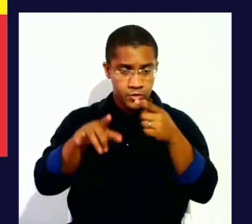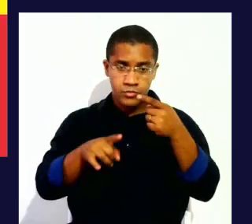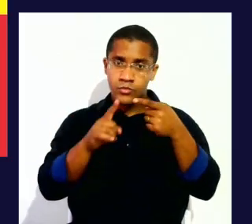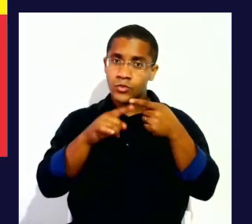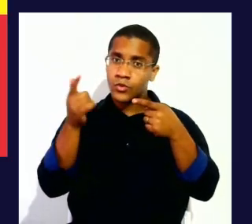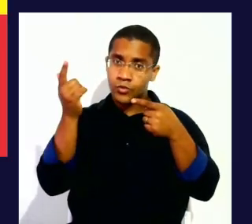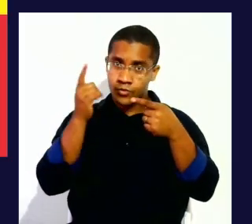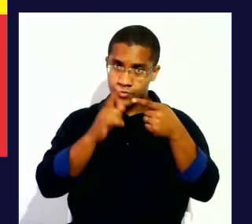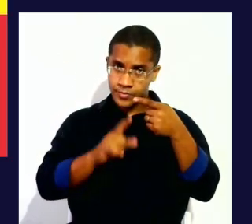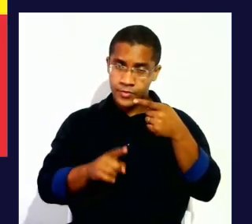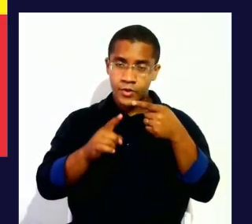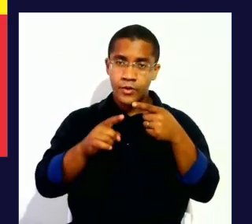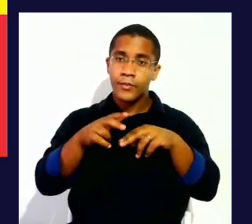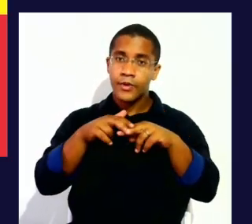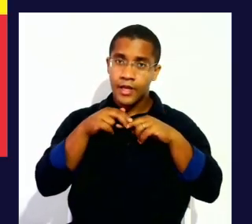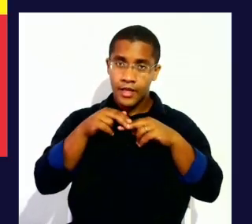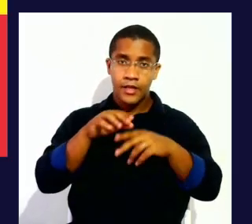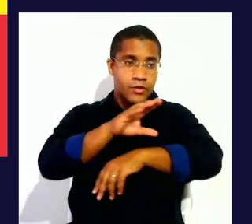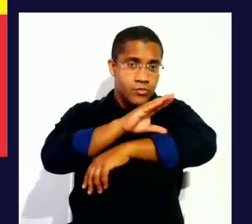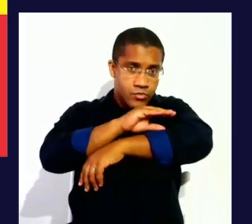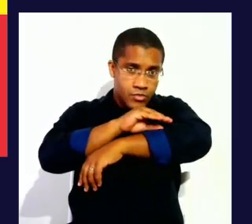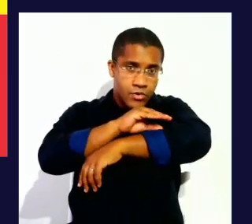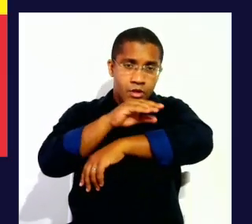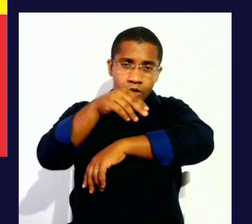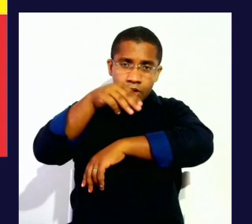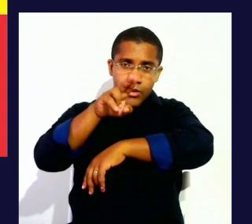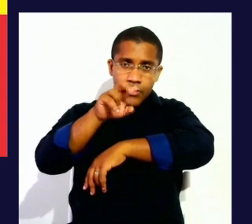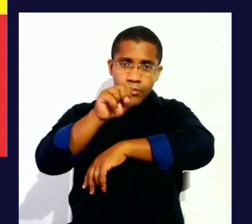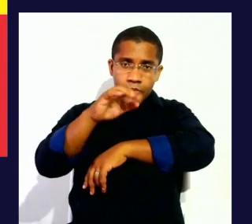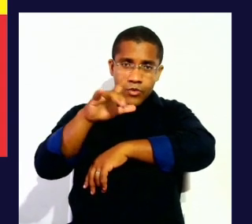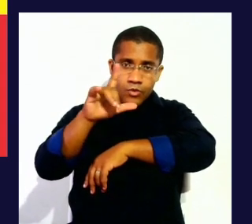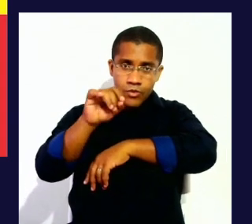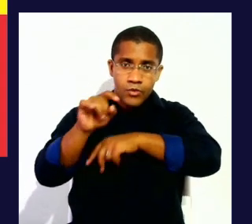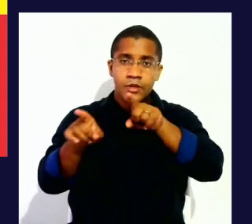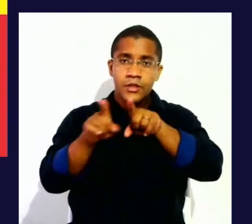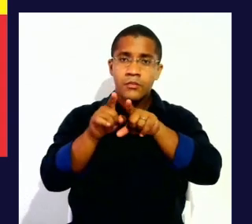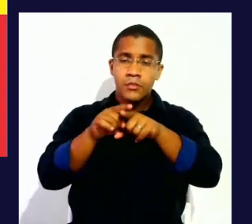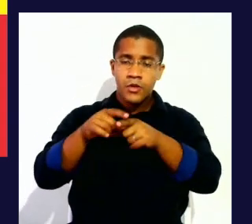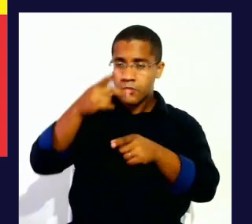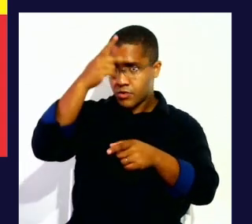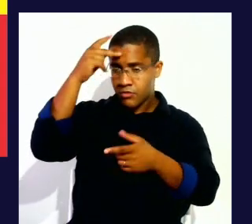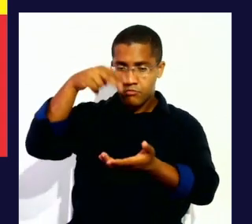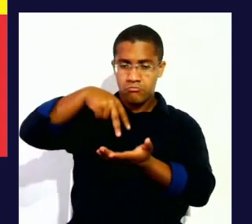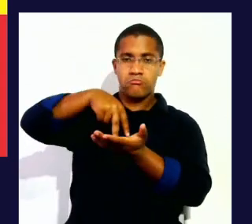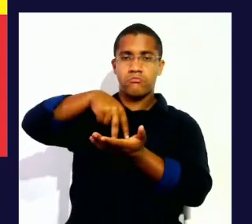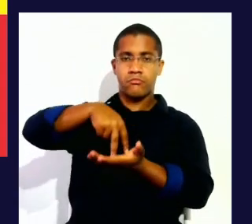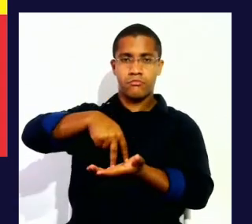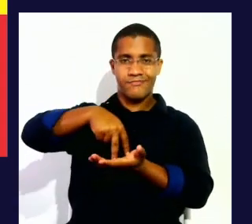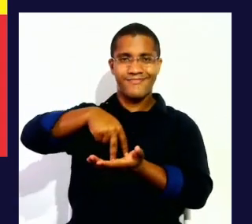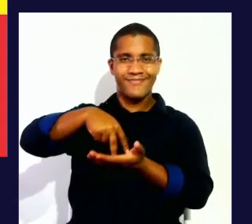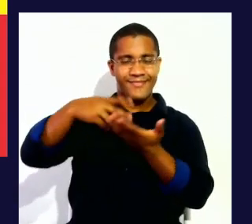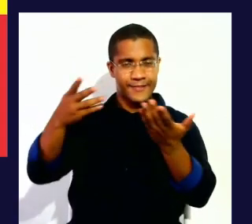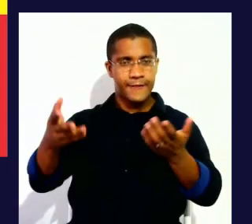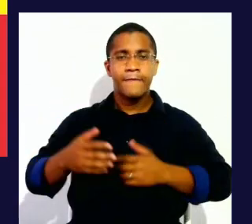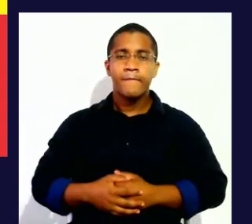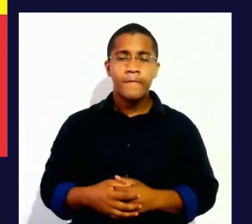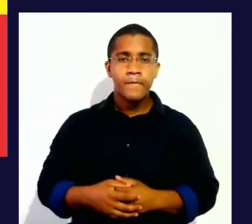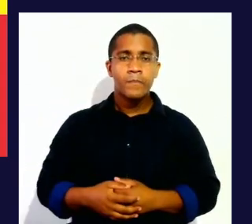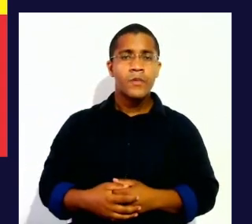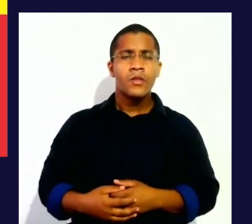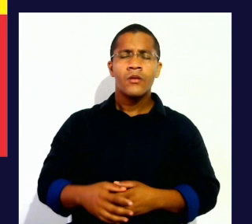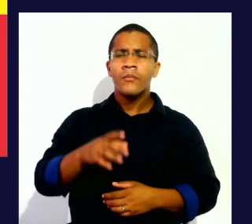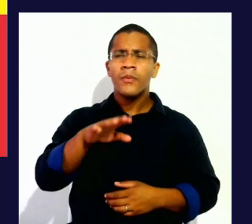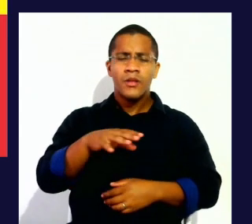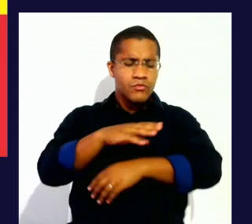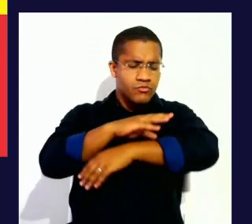movimento, que é responsável, certo? Pelos músculos, e tenho também a questão da postura, que a gente chama de tônus,